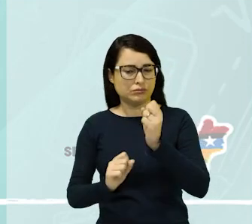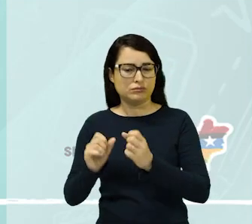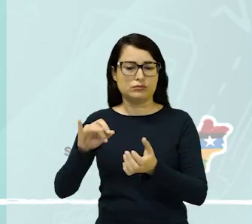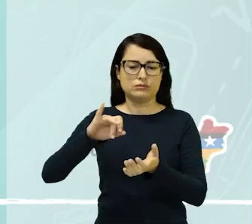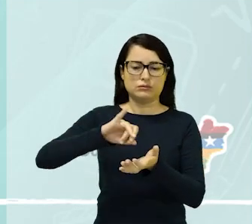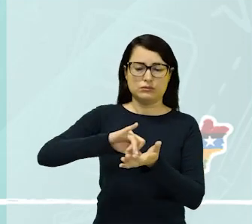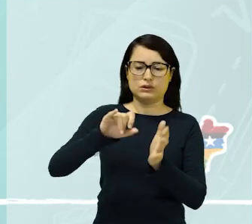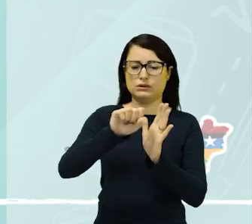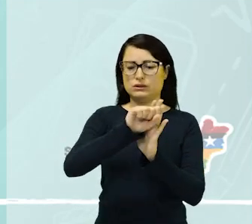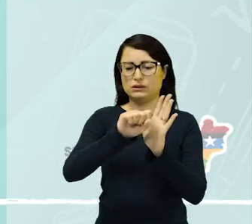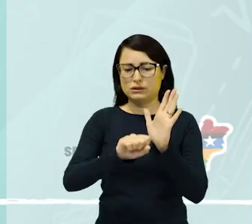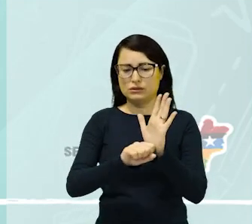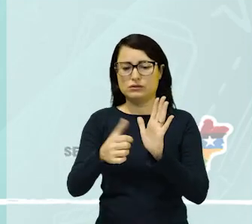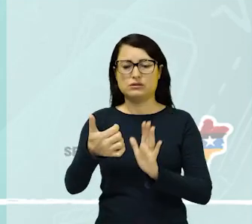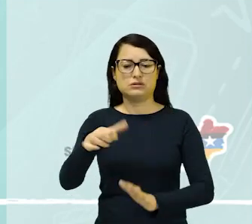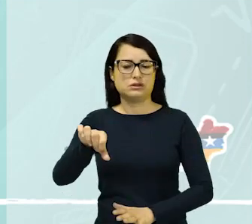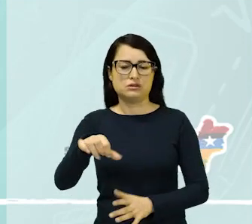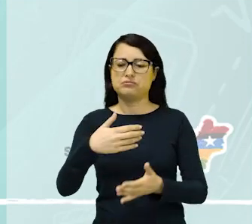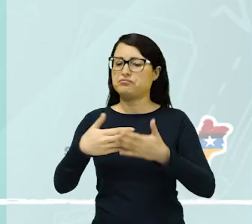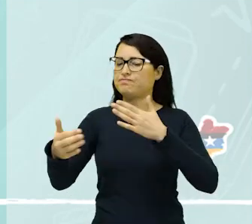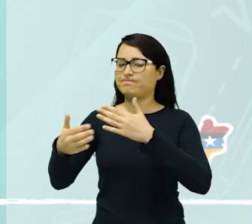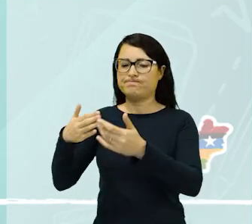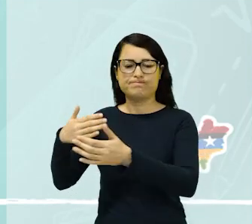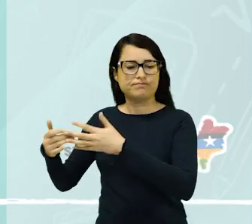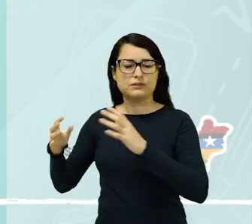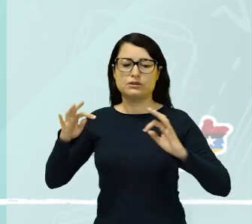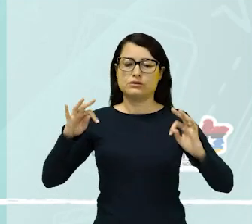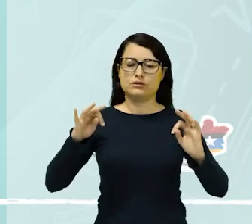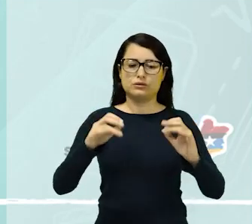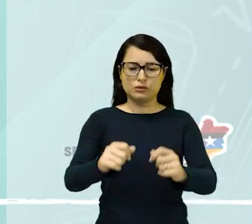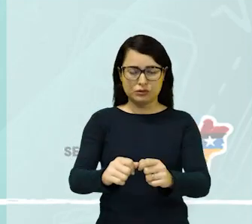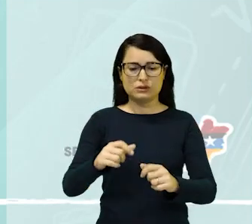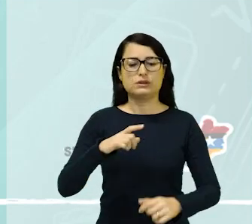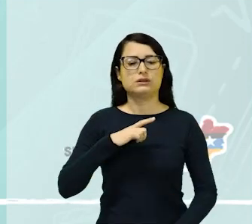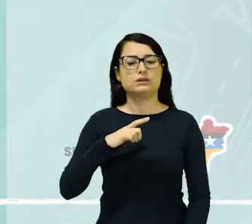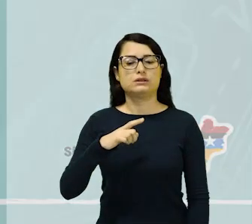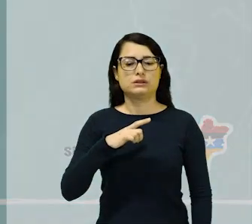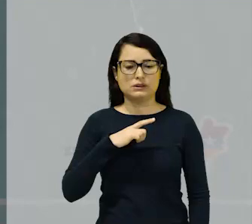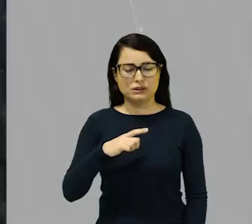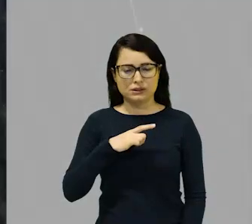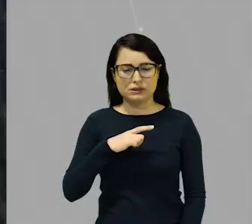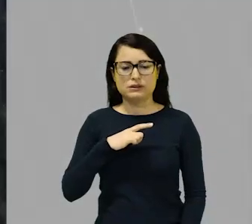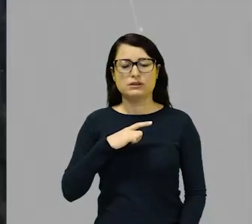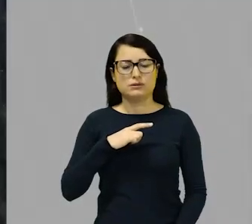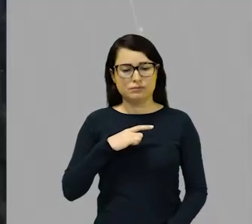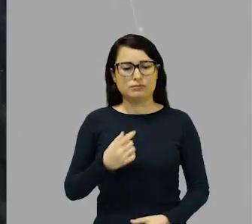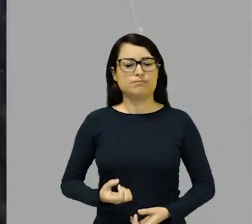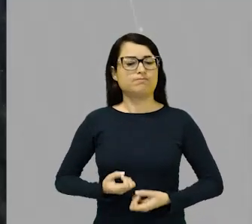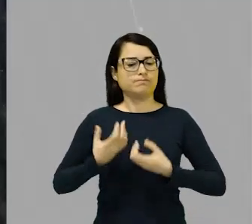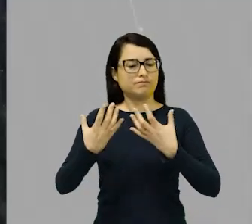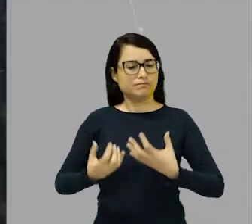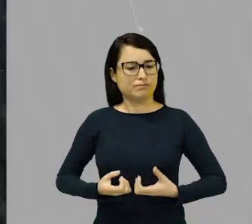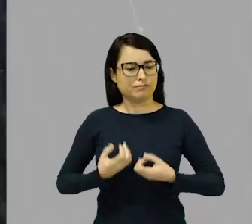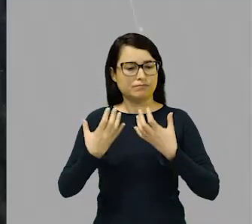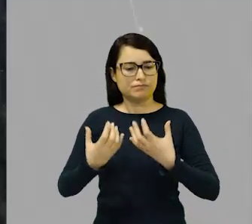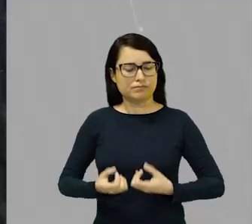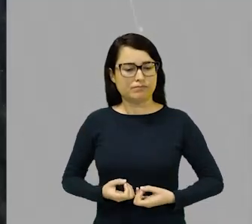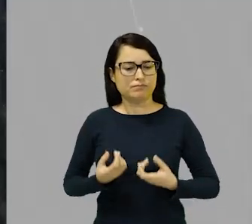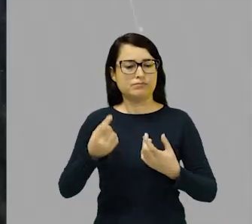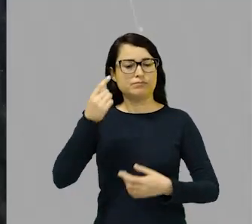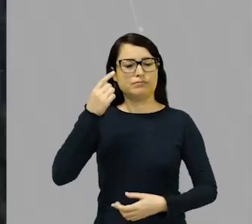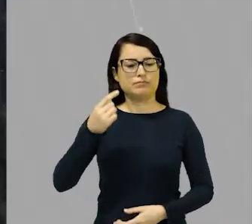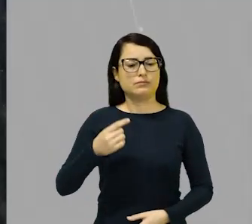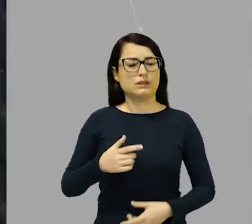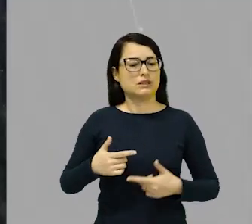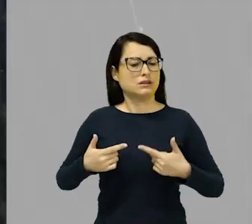século XIX, tanto faz, todas elas possuem sua forma de expressar, de agir,